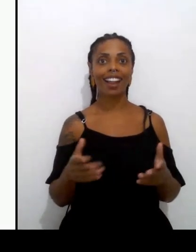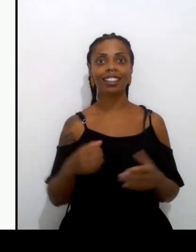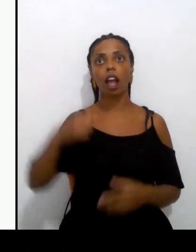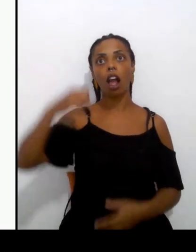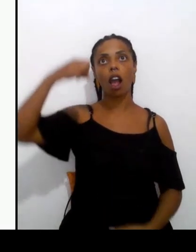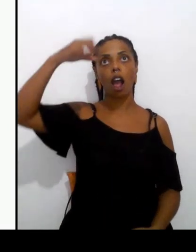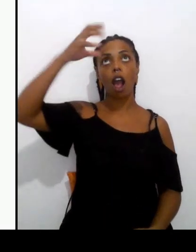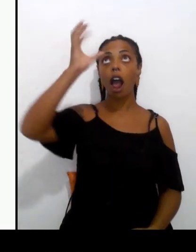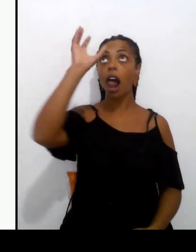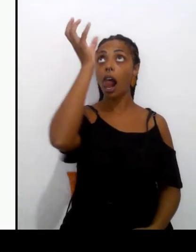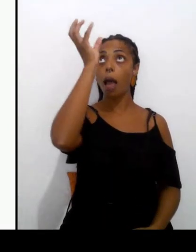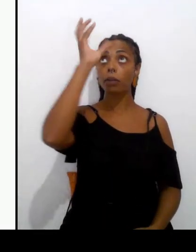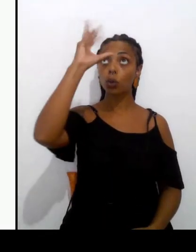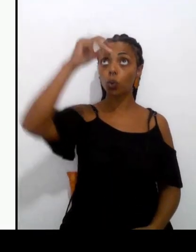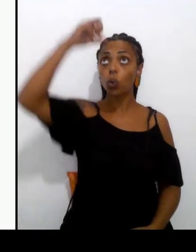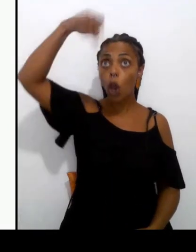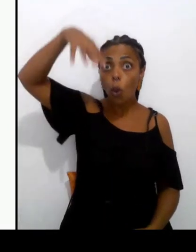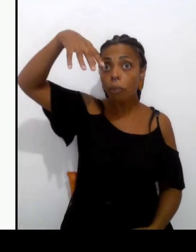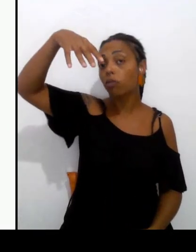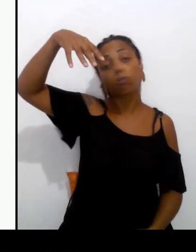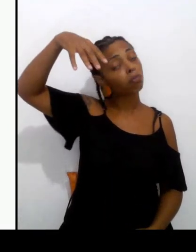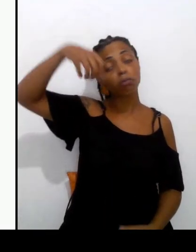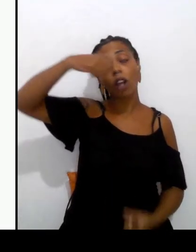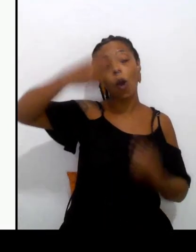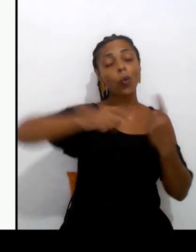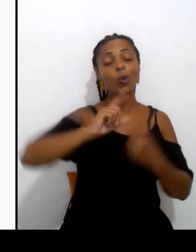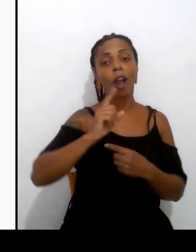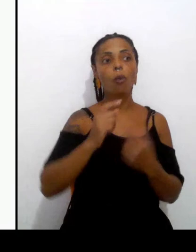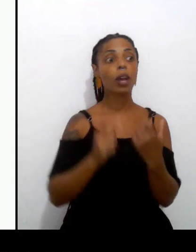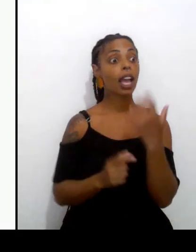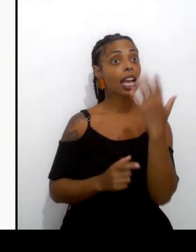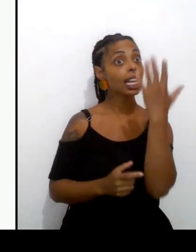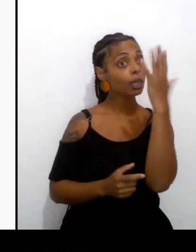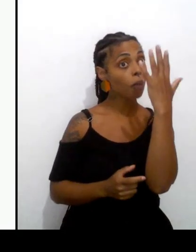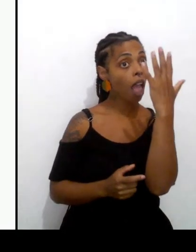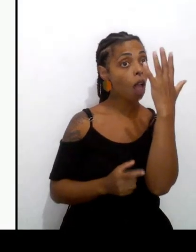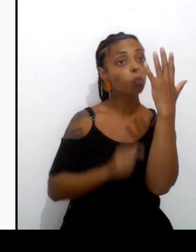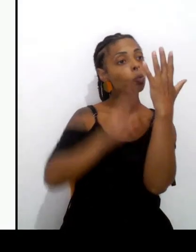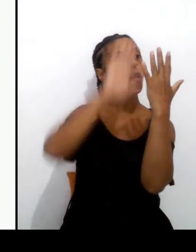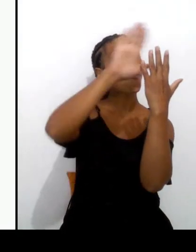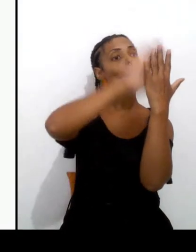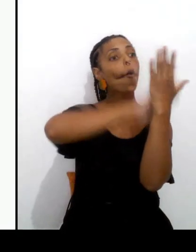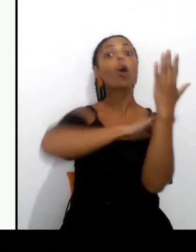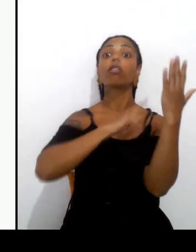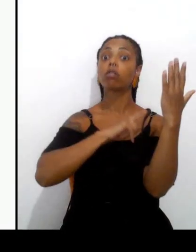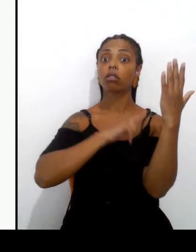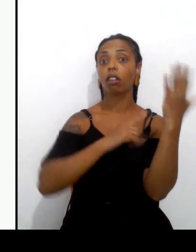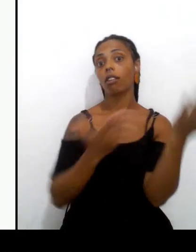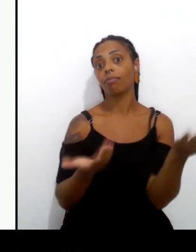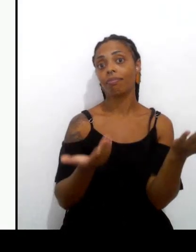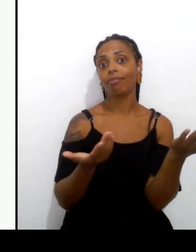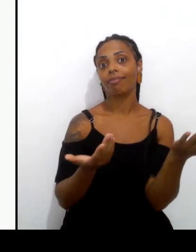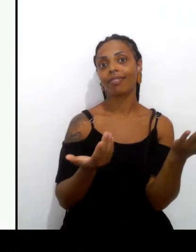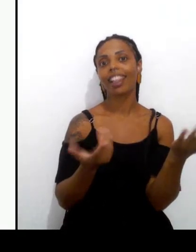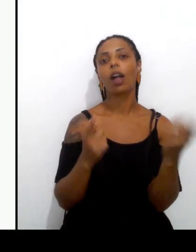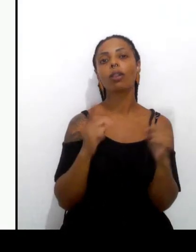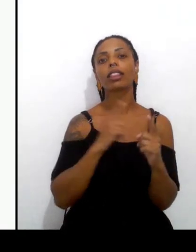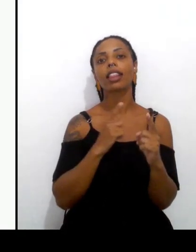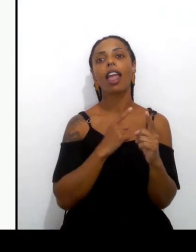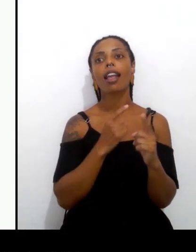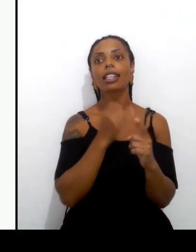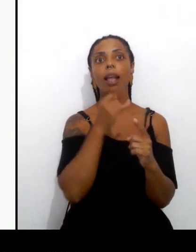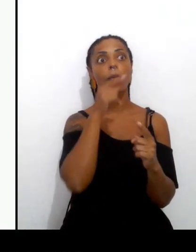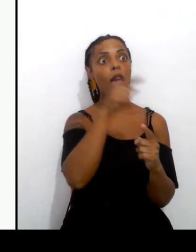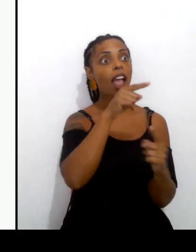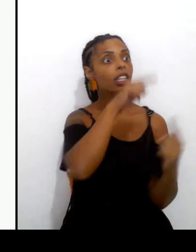ou espelho às vezes não reflete a uma desorientação na qual a confusão